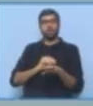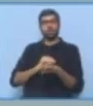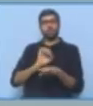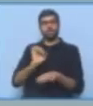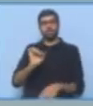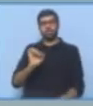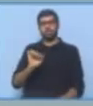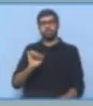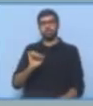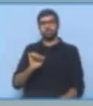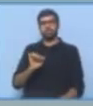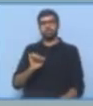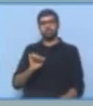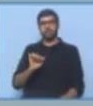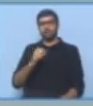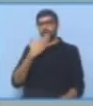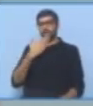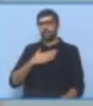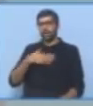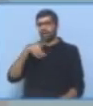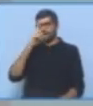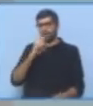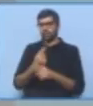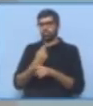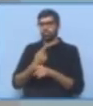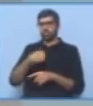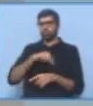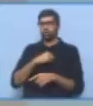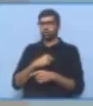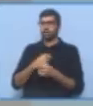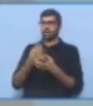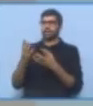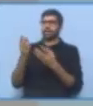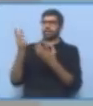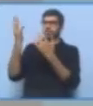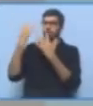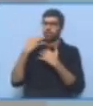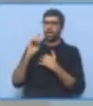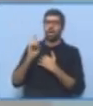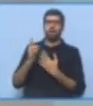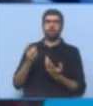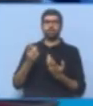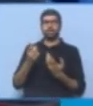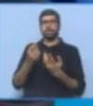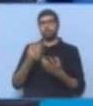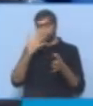também a reativar aquilo Exatamente. Que recebemos nessa altura. Sem não é? dúvida. Aliás, Henrique,